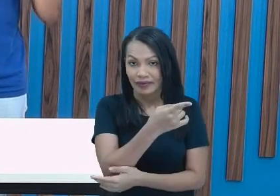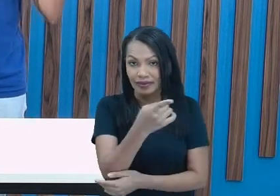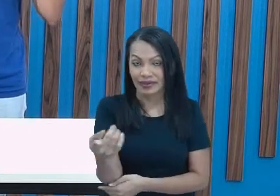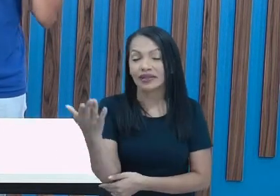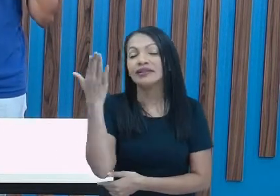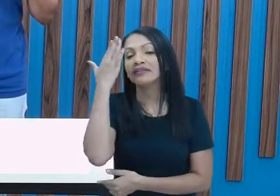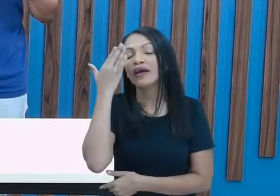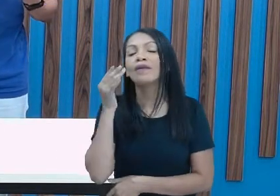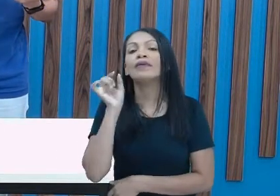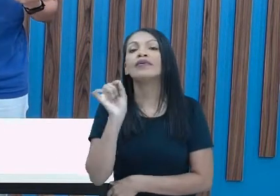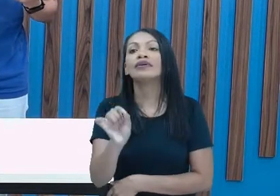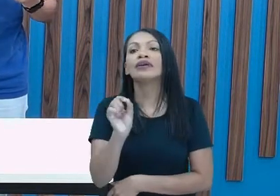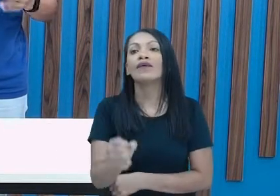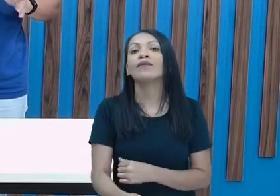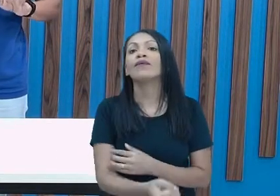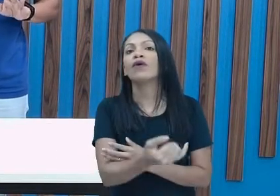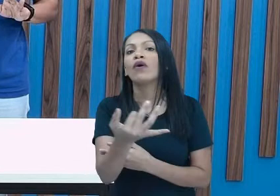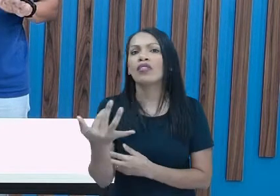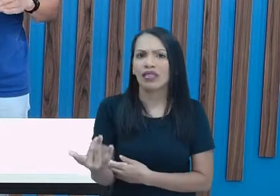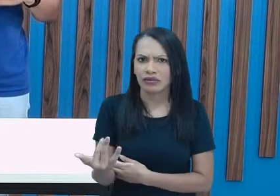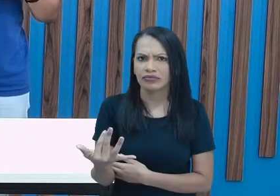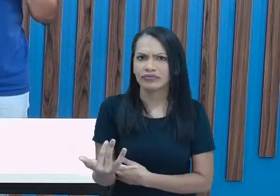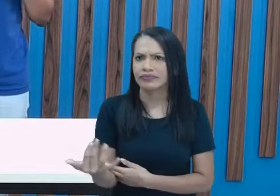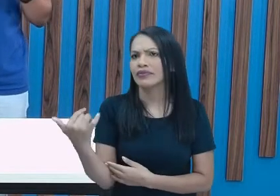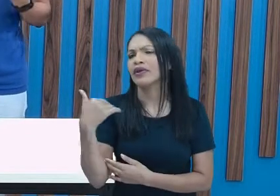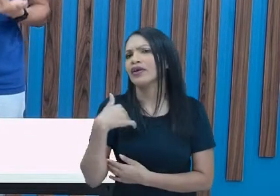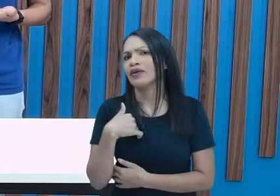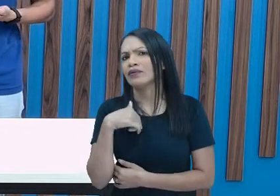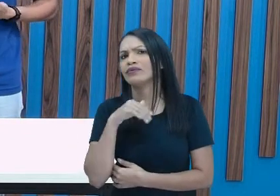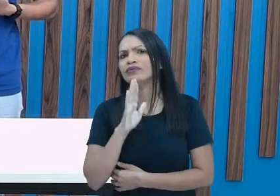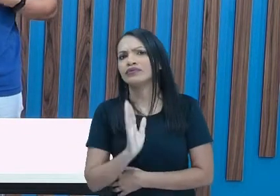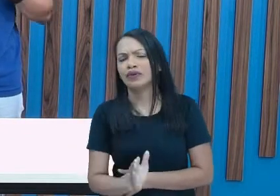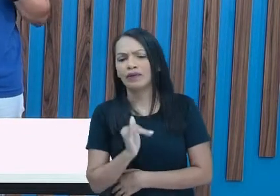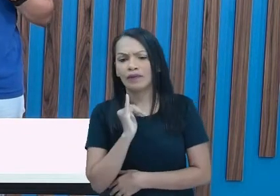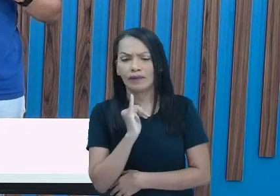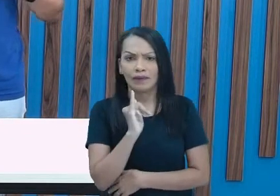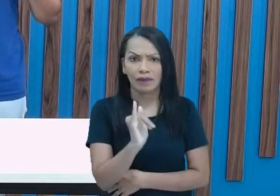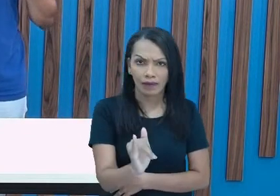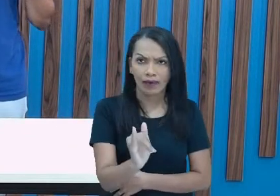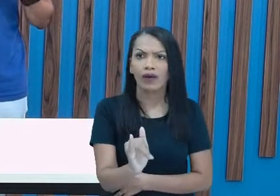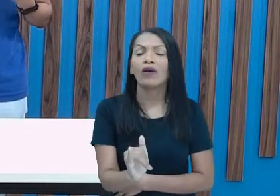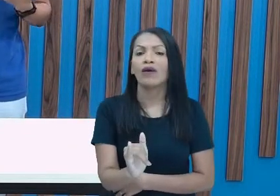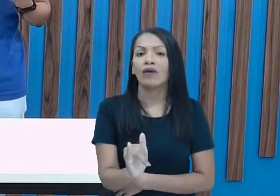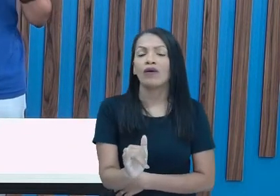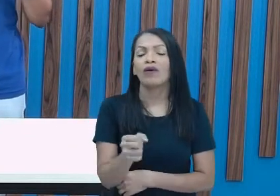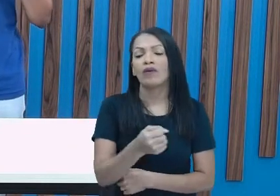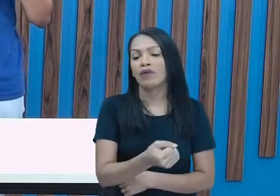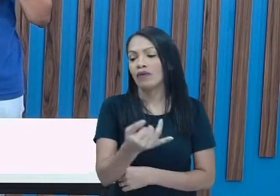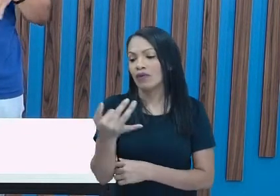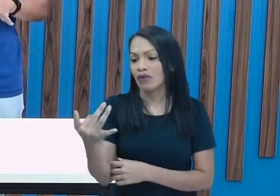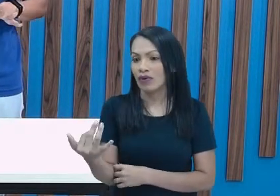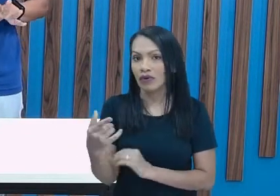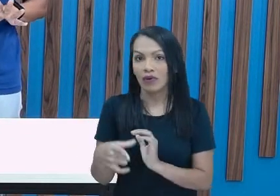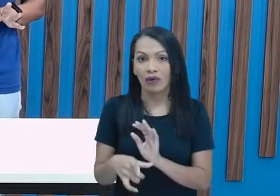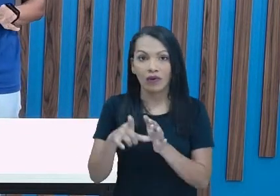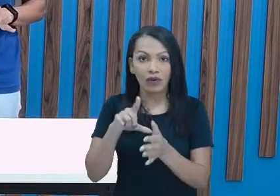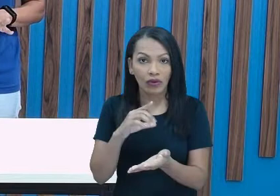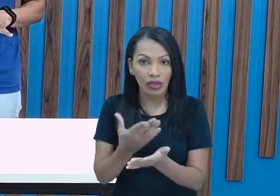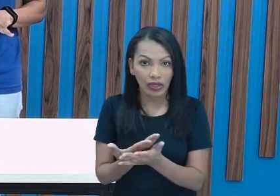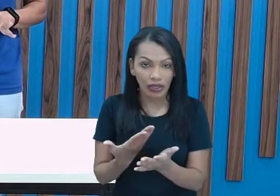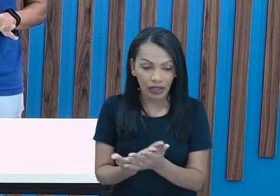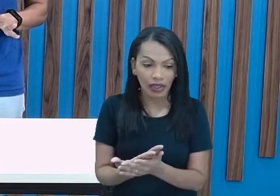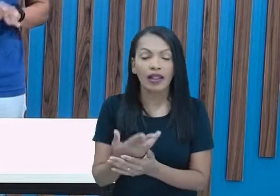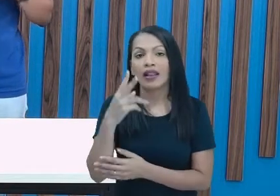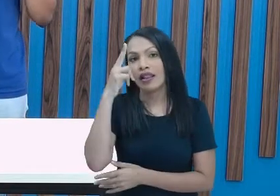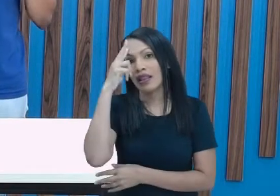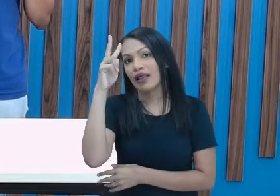é contagem? Bem, eu já trouxe o conceito de contagem em outra aula. E hoje eu vou relembrar esse conceito,